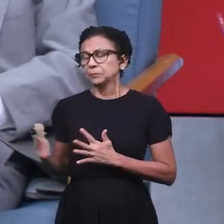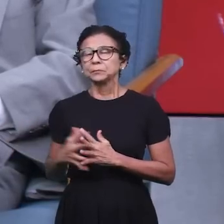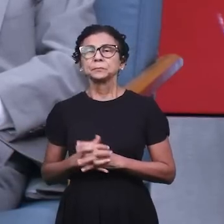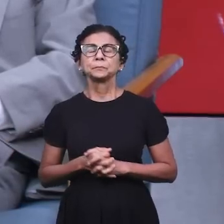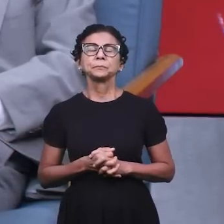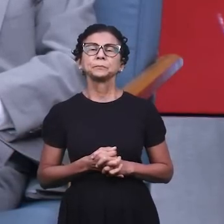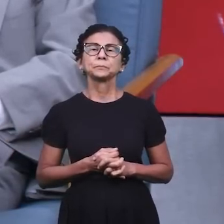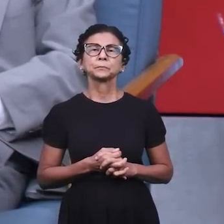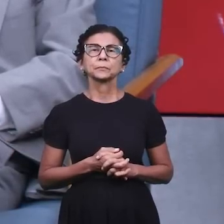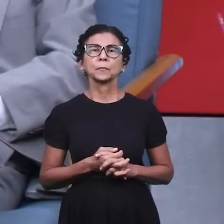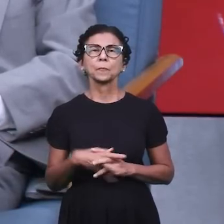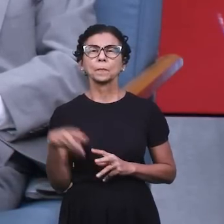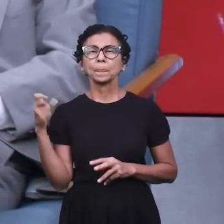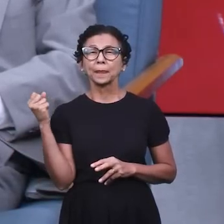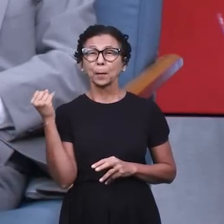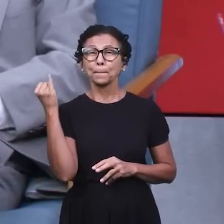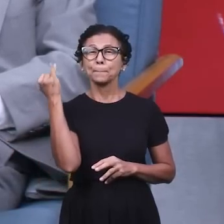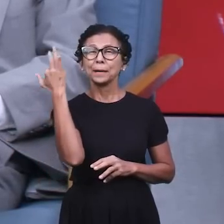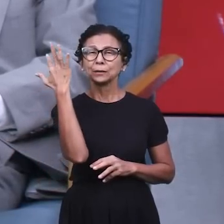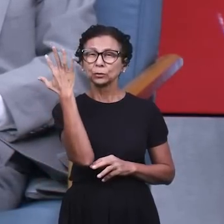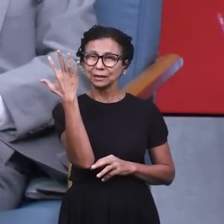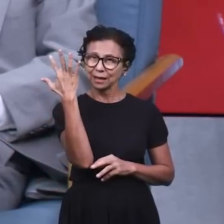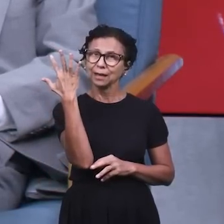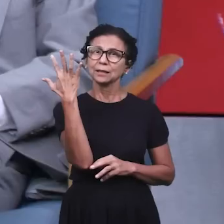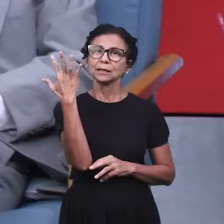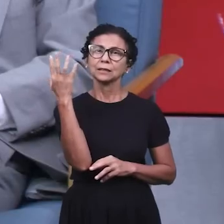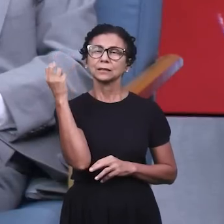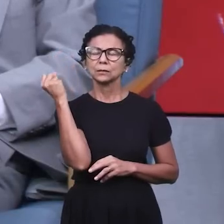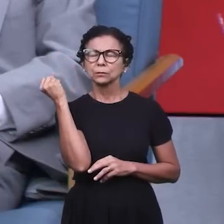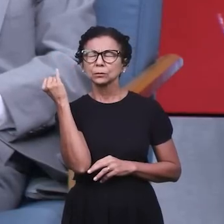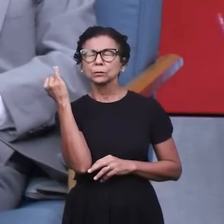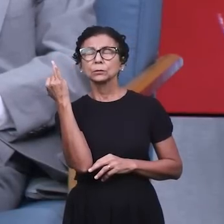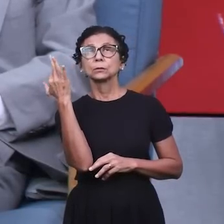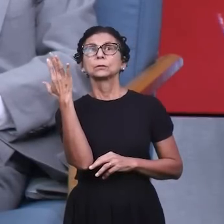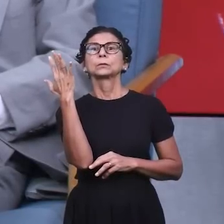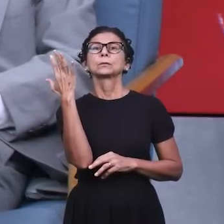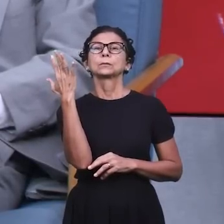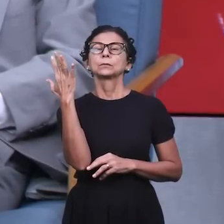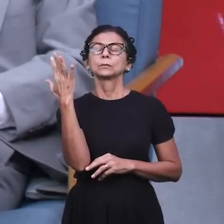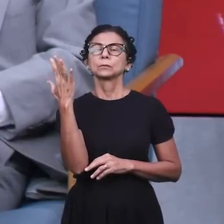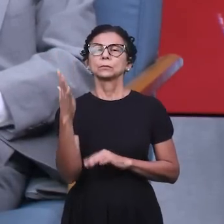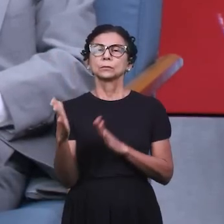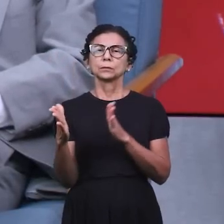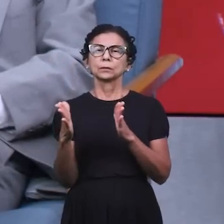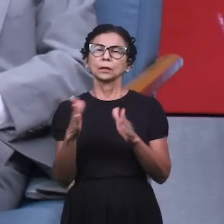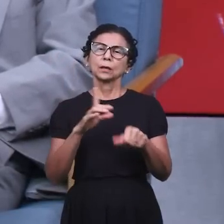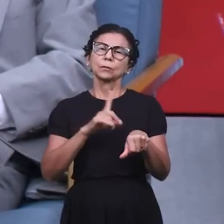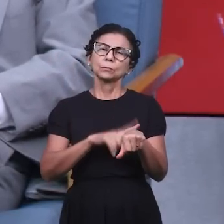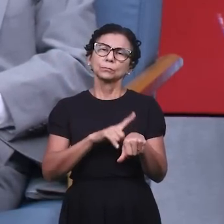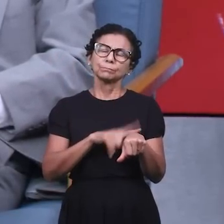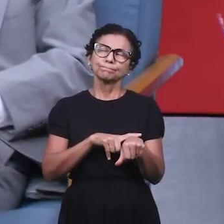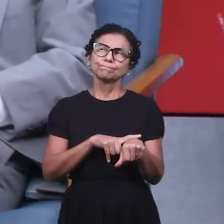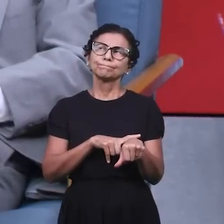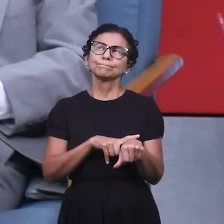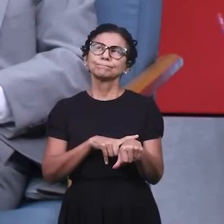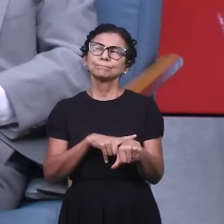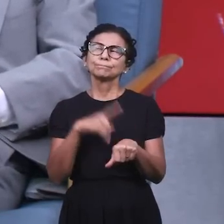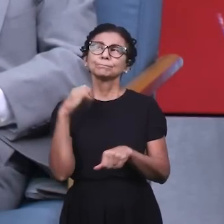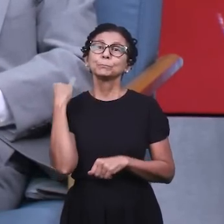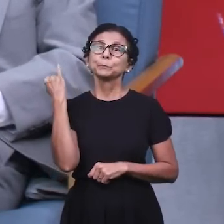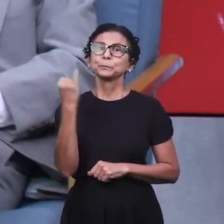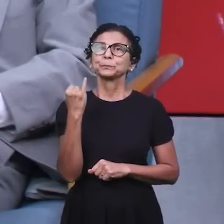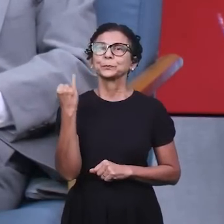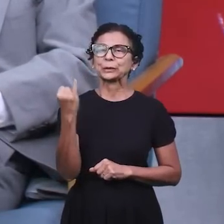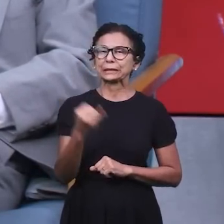um período muito importante para a igreja e as igrejas têm